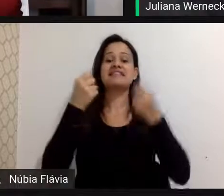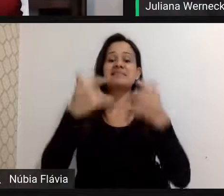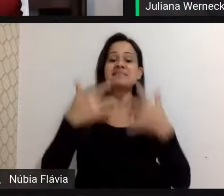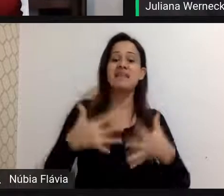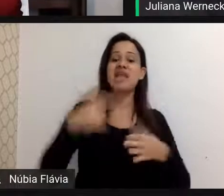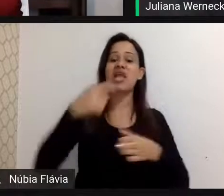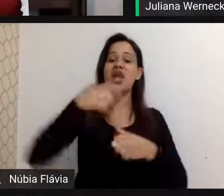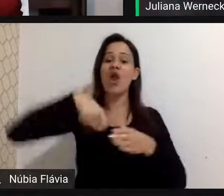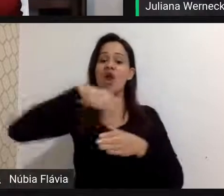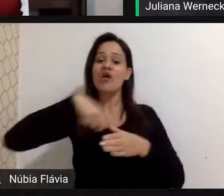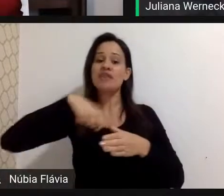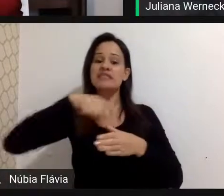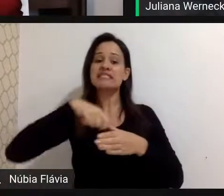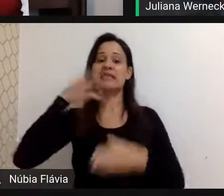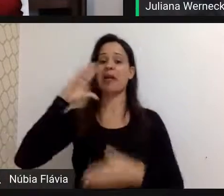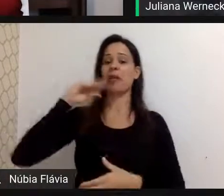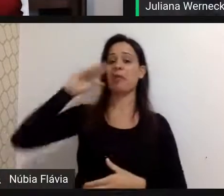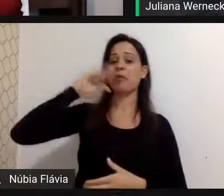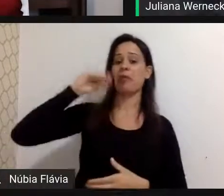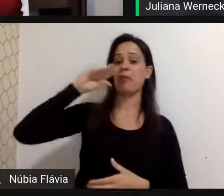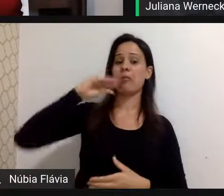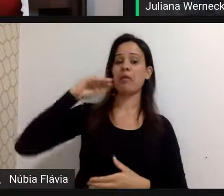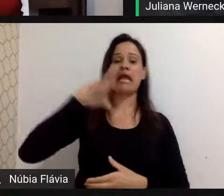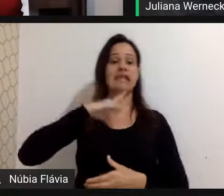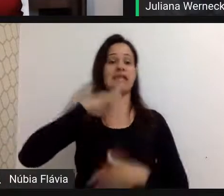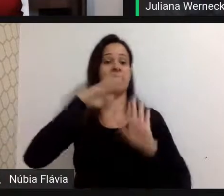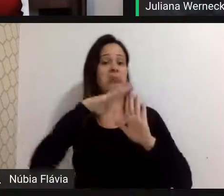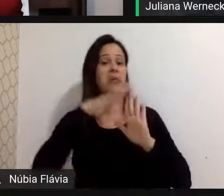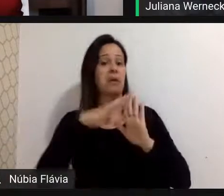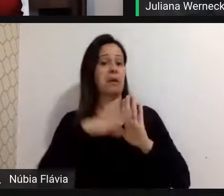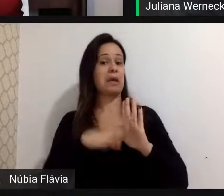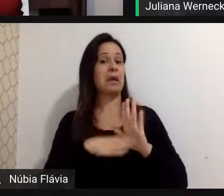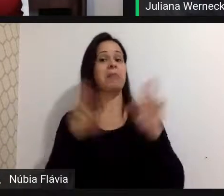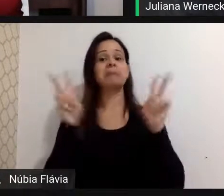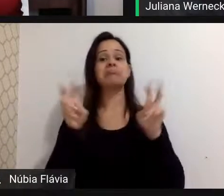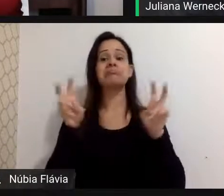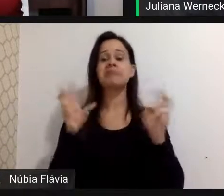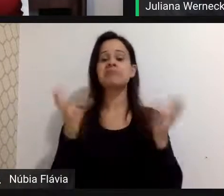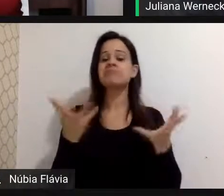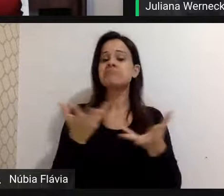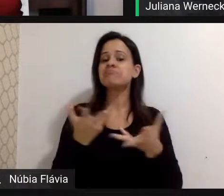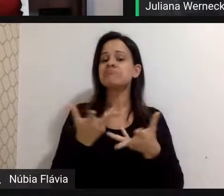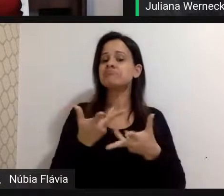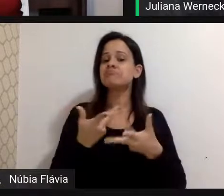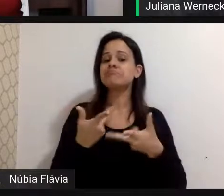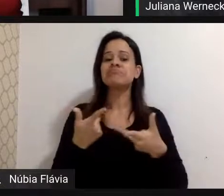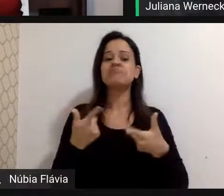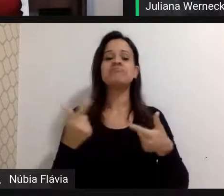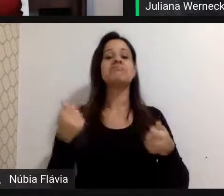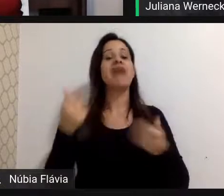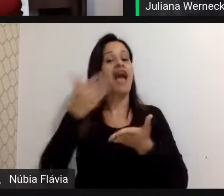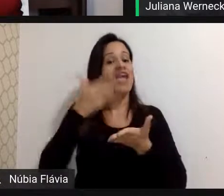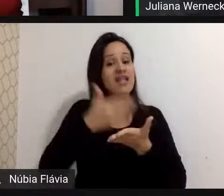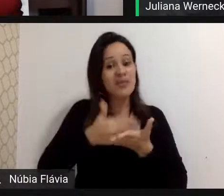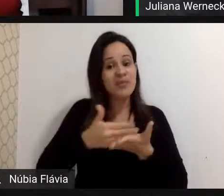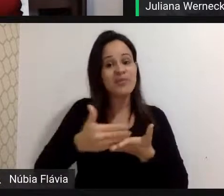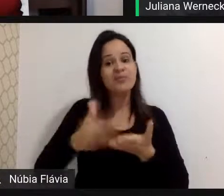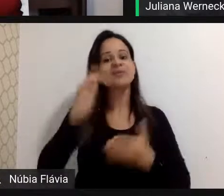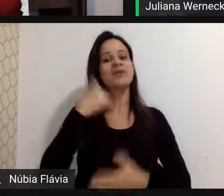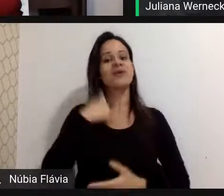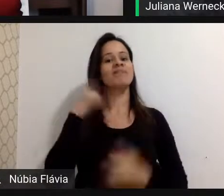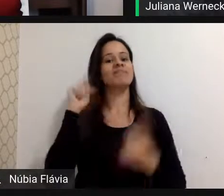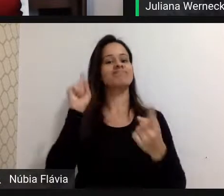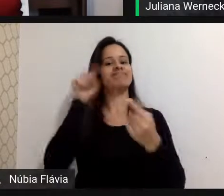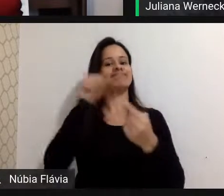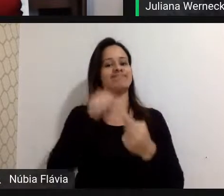Fala de vários temas. Cada programa é um tema. E foi também, né, a partir daí que eu me identifiquei muito